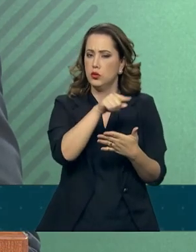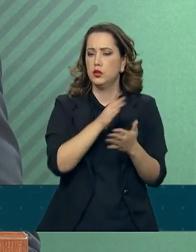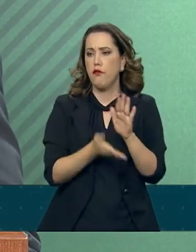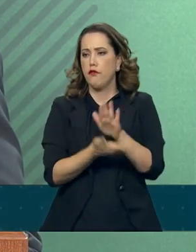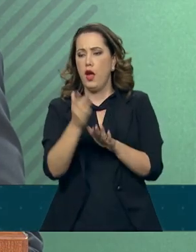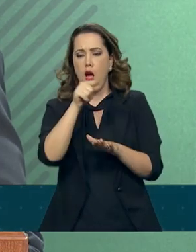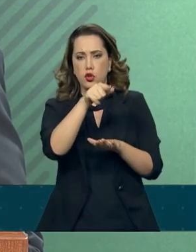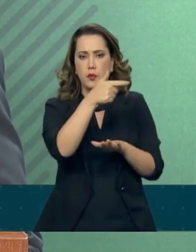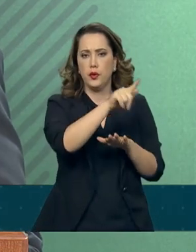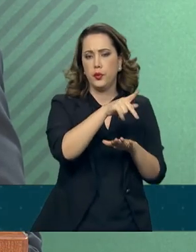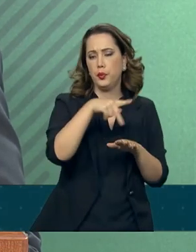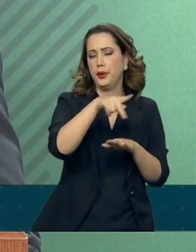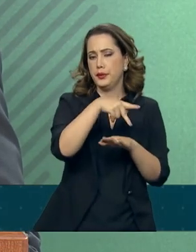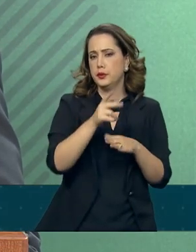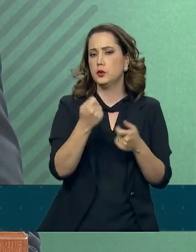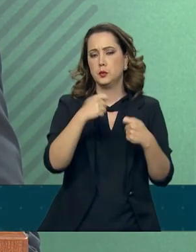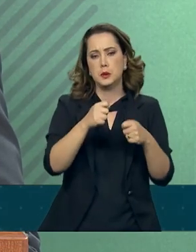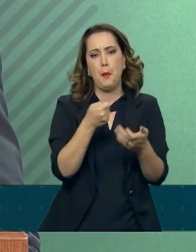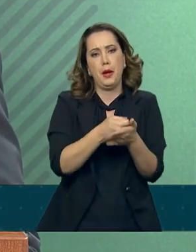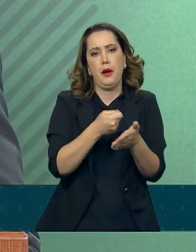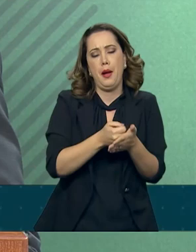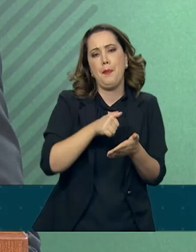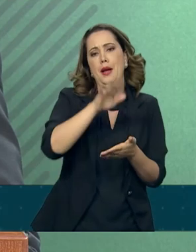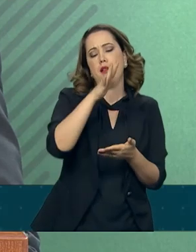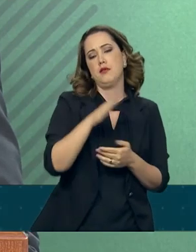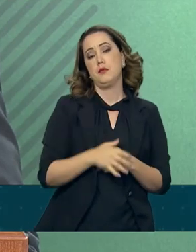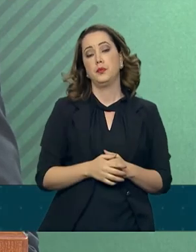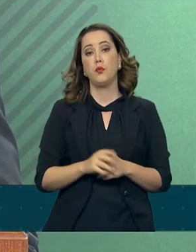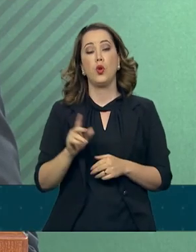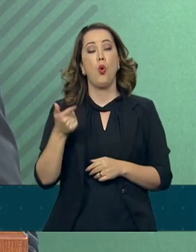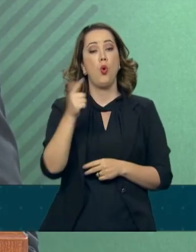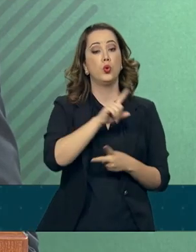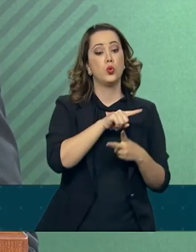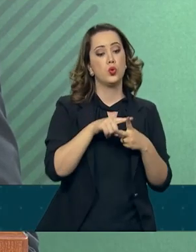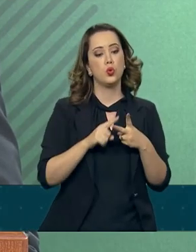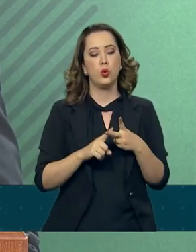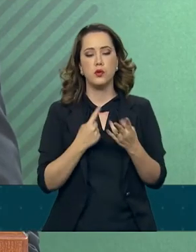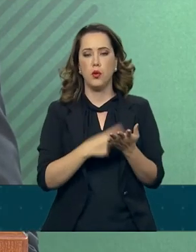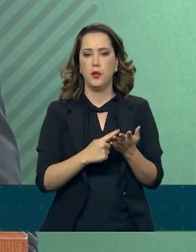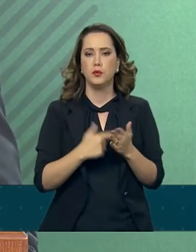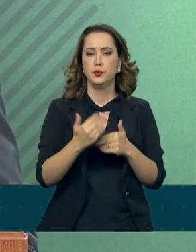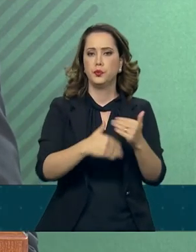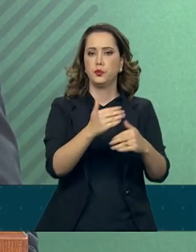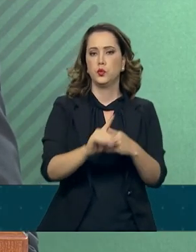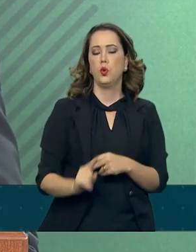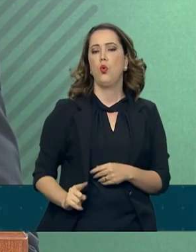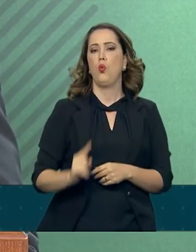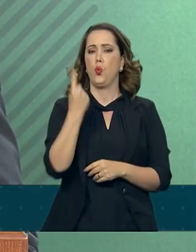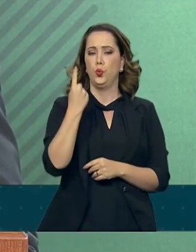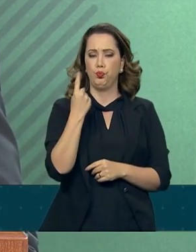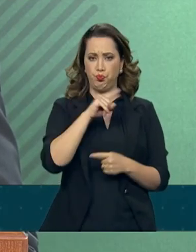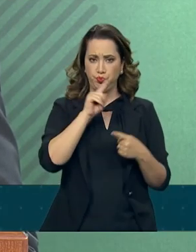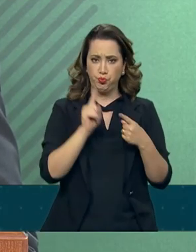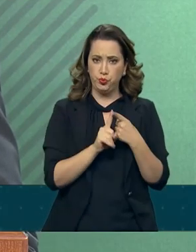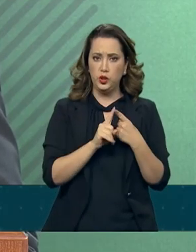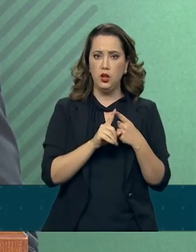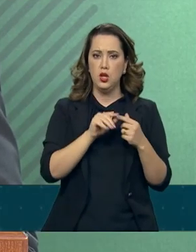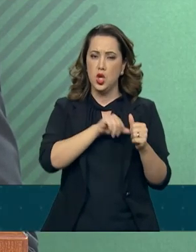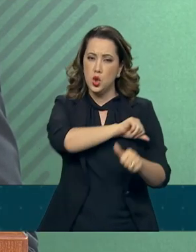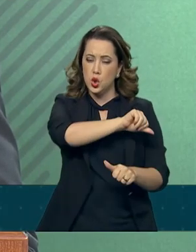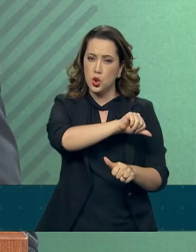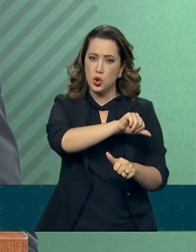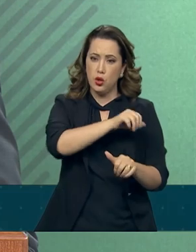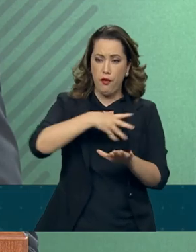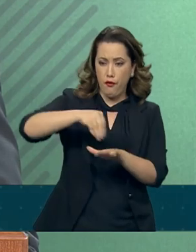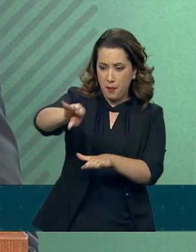viagens outros dois acordos estão encaminhados um sobre a troca de informações